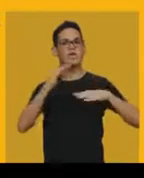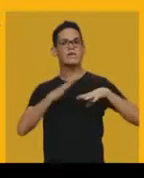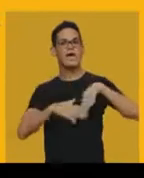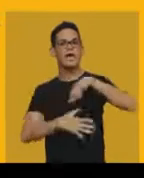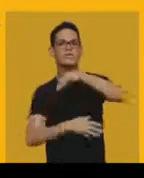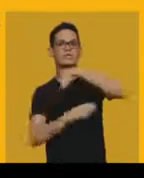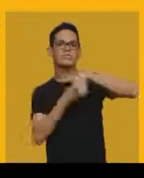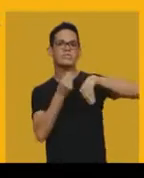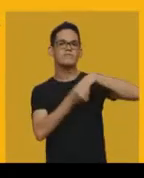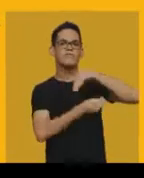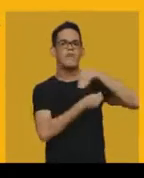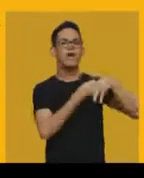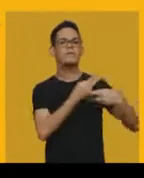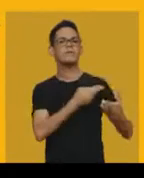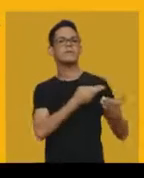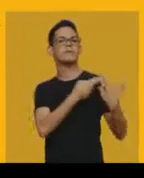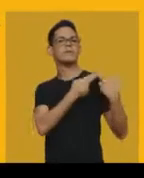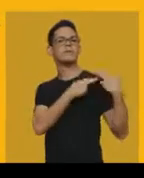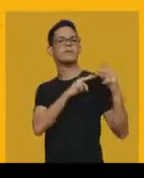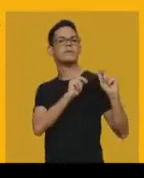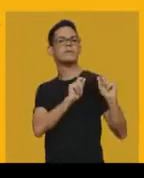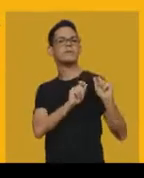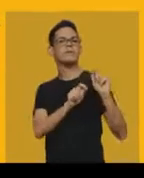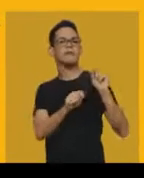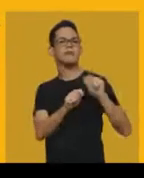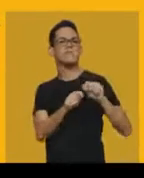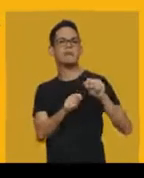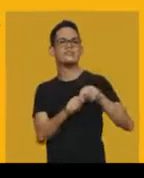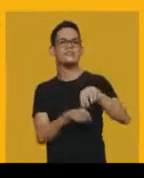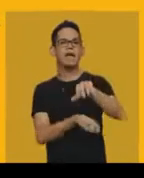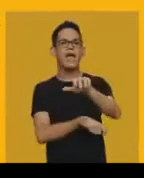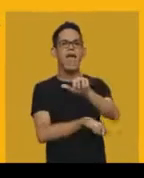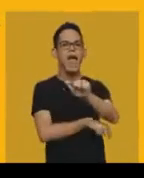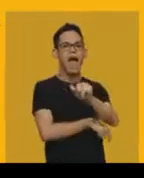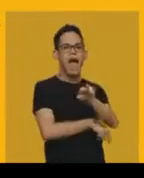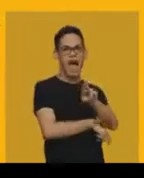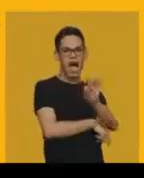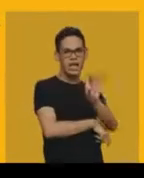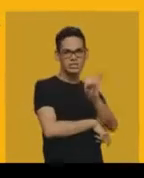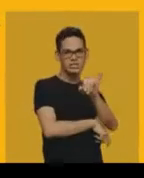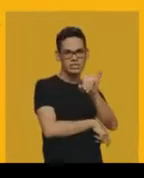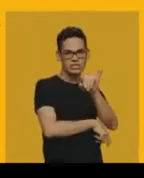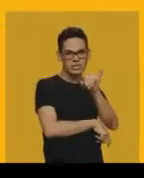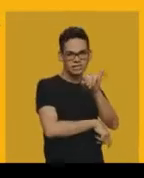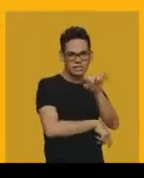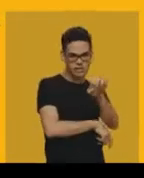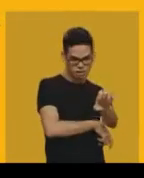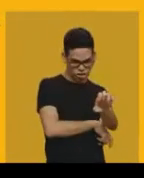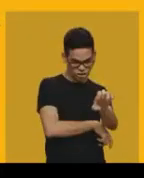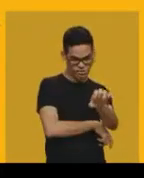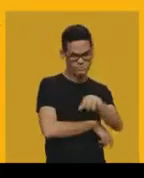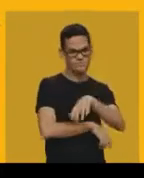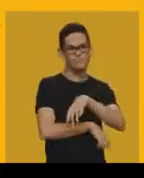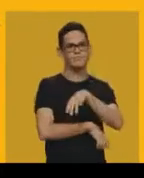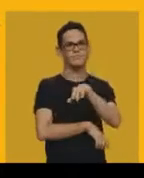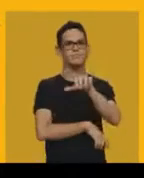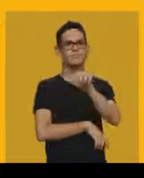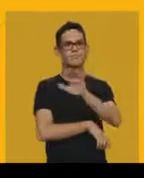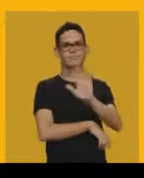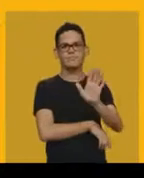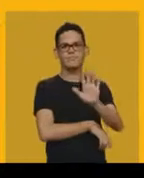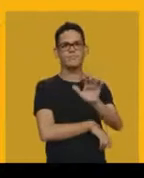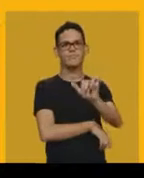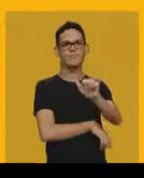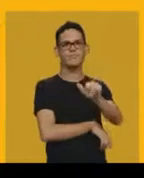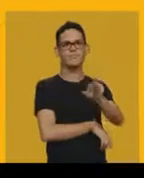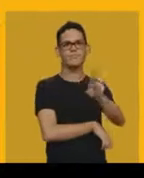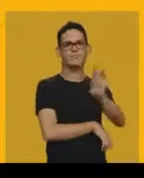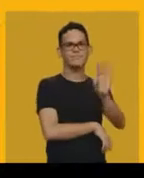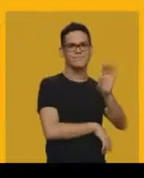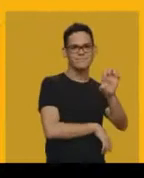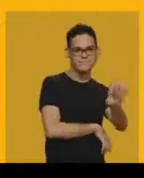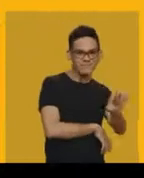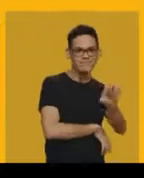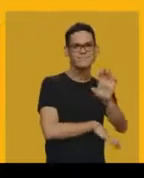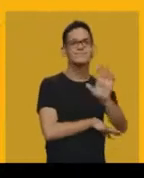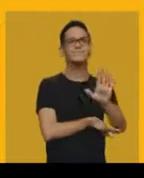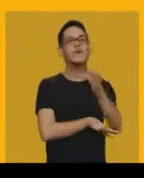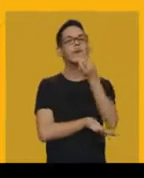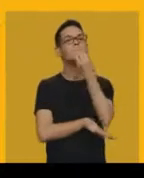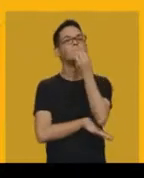neste trabalho. Então, para se faça uma boa fotografia, para que se faça uma boa